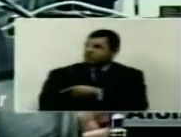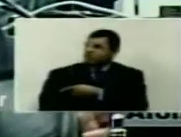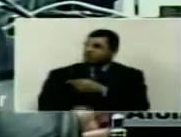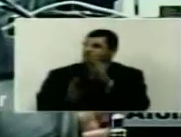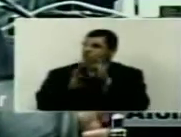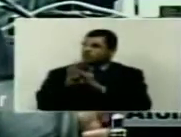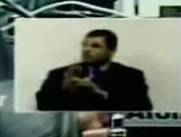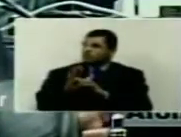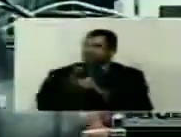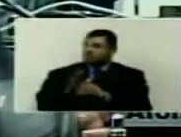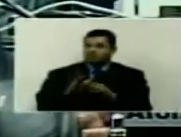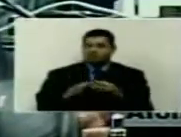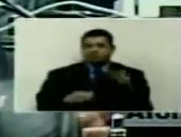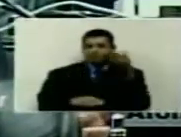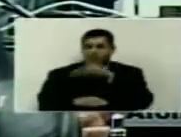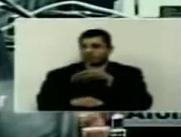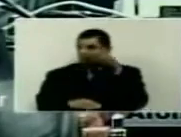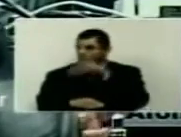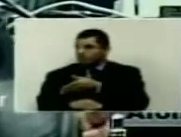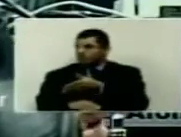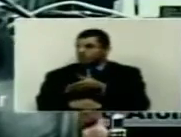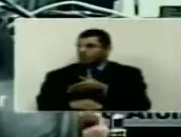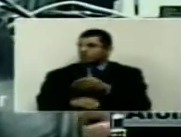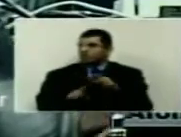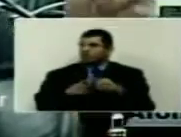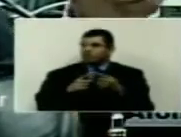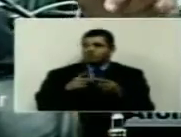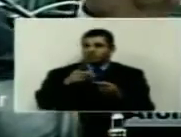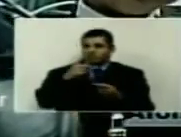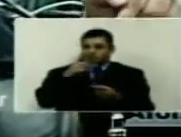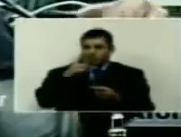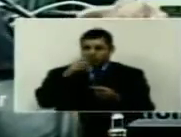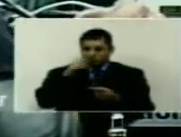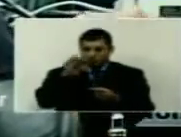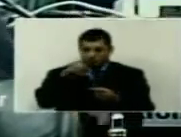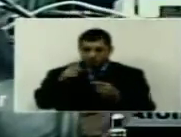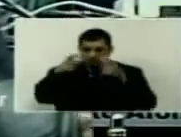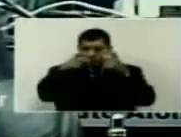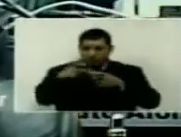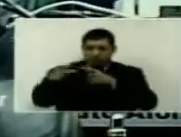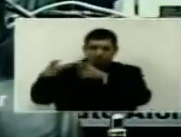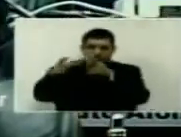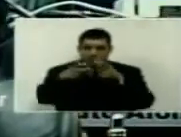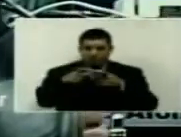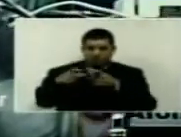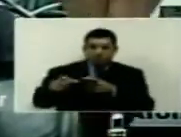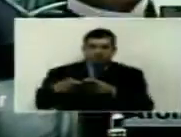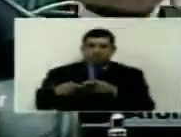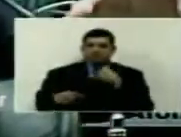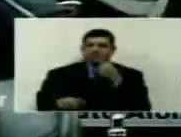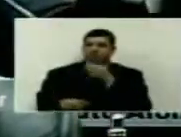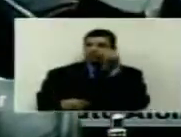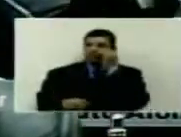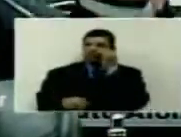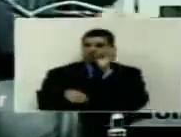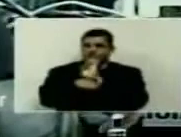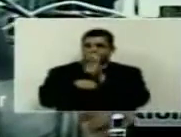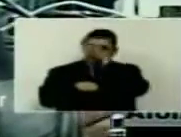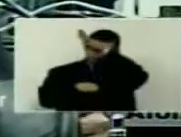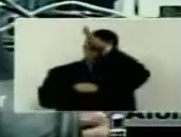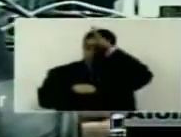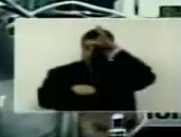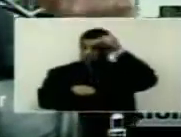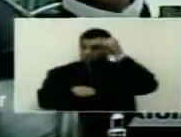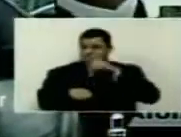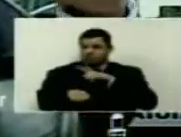1/3 dos nossos investimentos para as potencialidades locais, nós vamos ver que o estado do